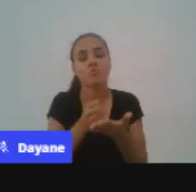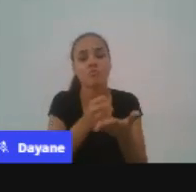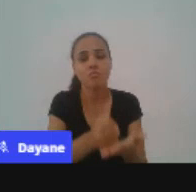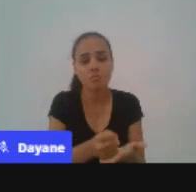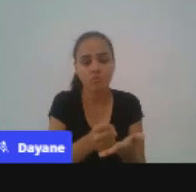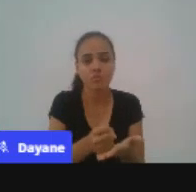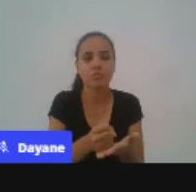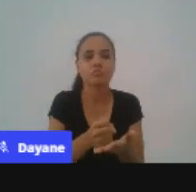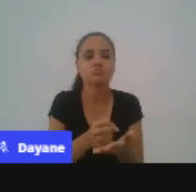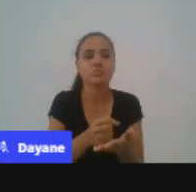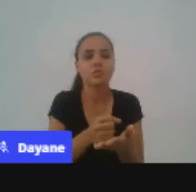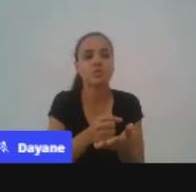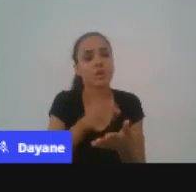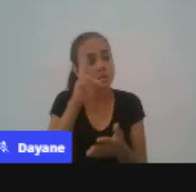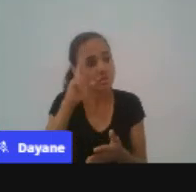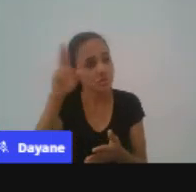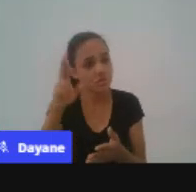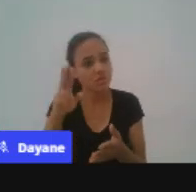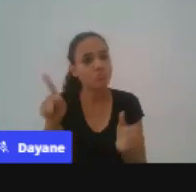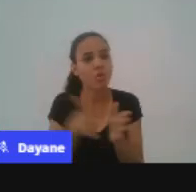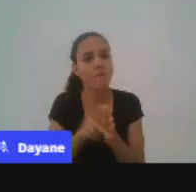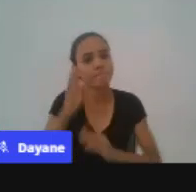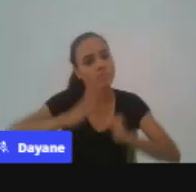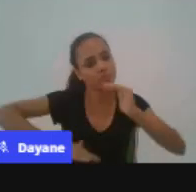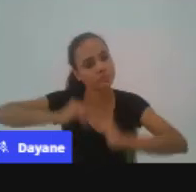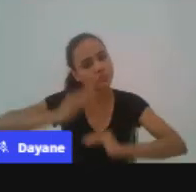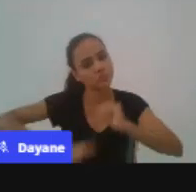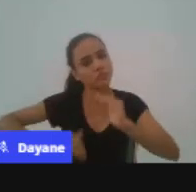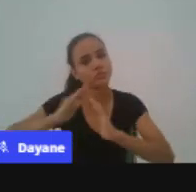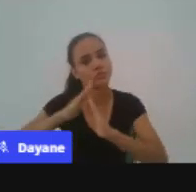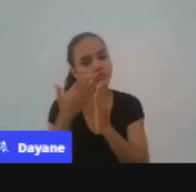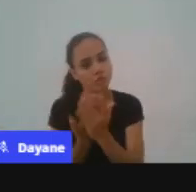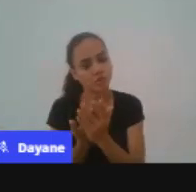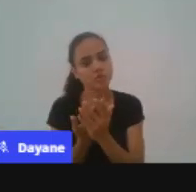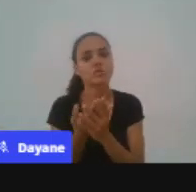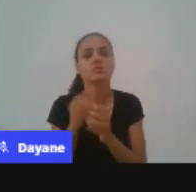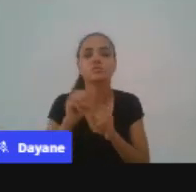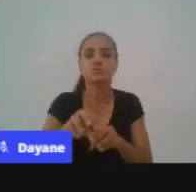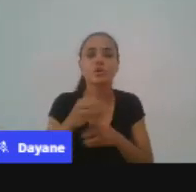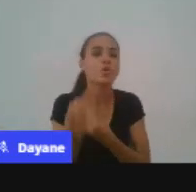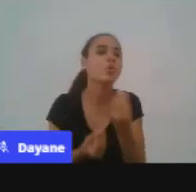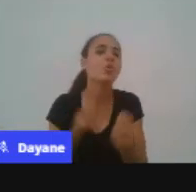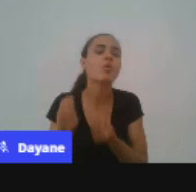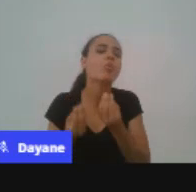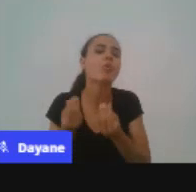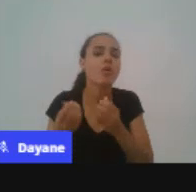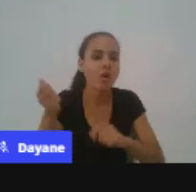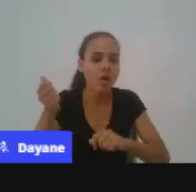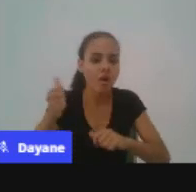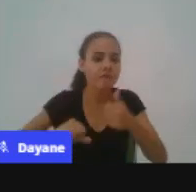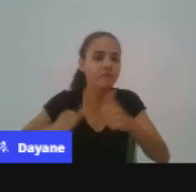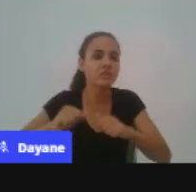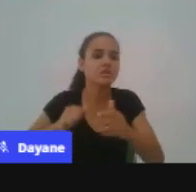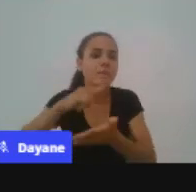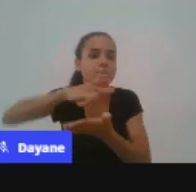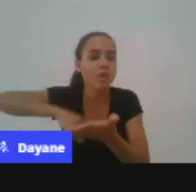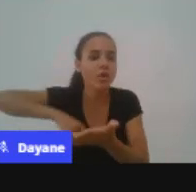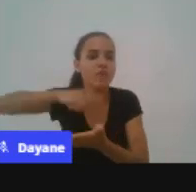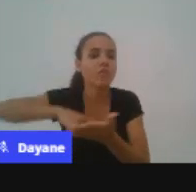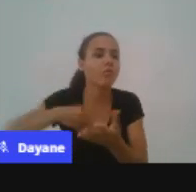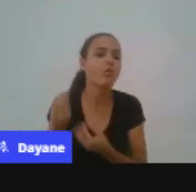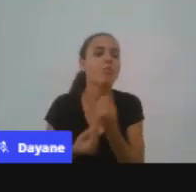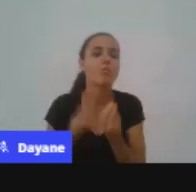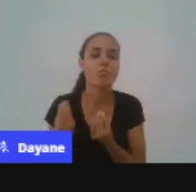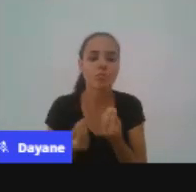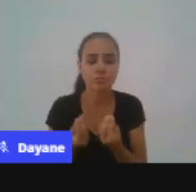vão explicar para vocês como é que vai se dar essa aplicação da prova, qual vai ser as orientações para os alunos e para os pais de